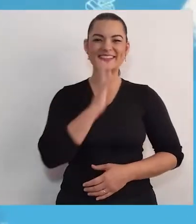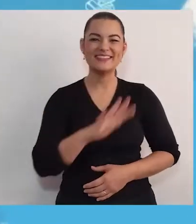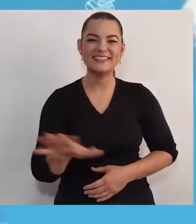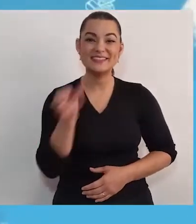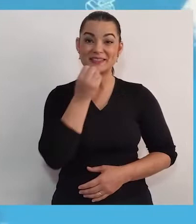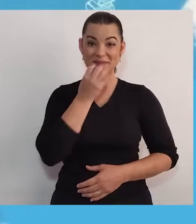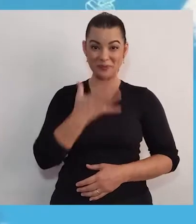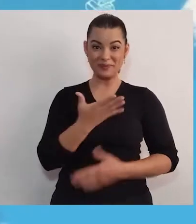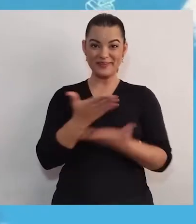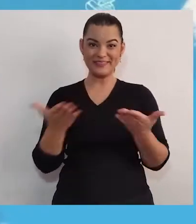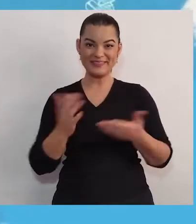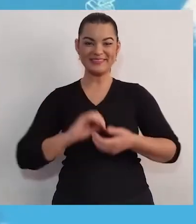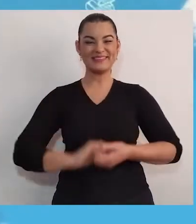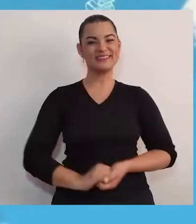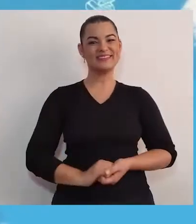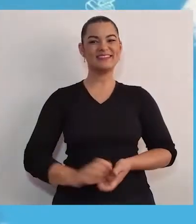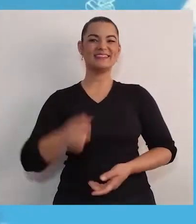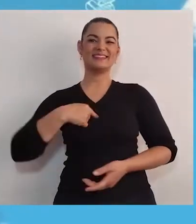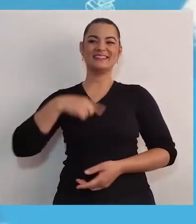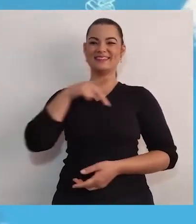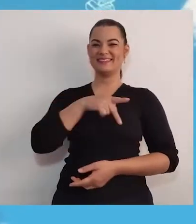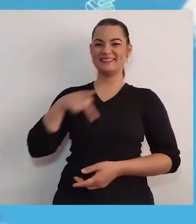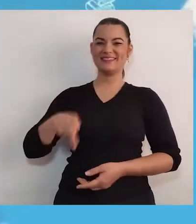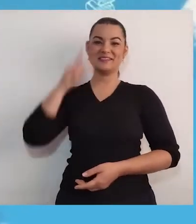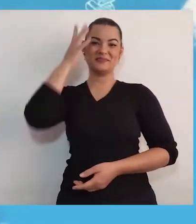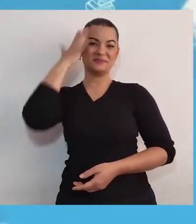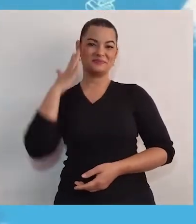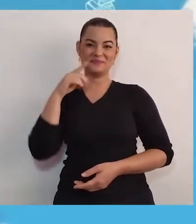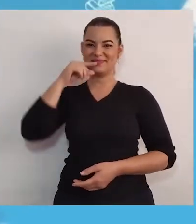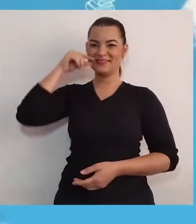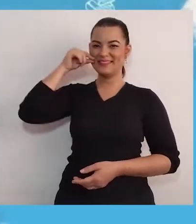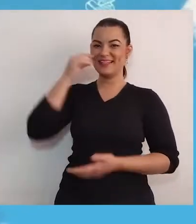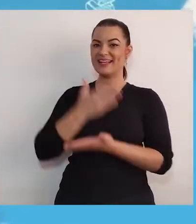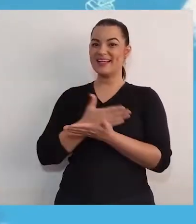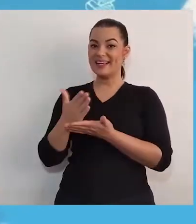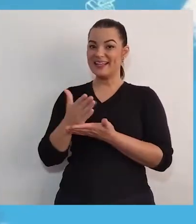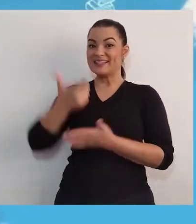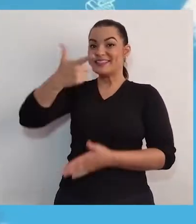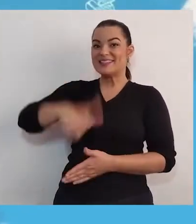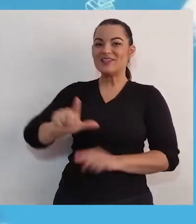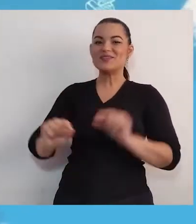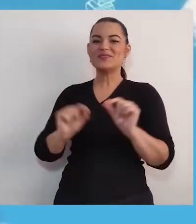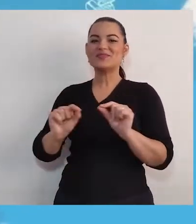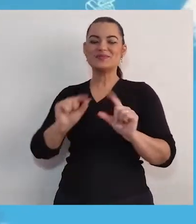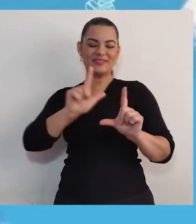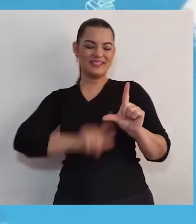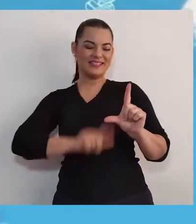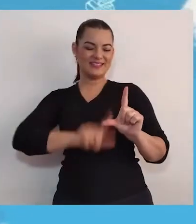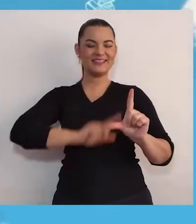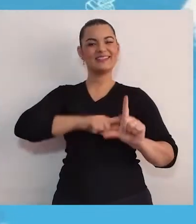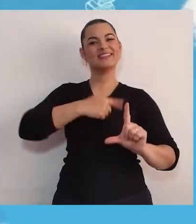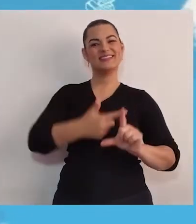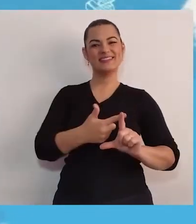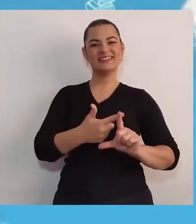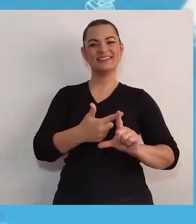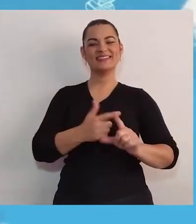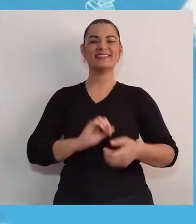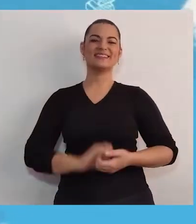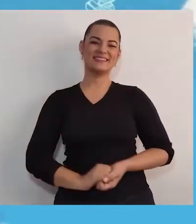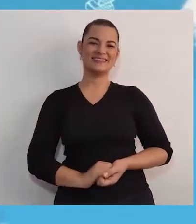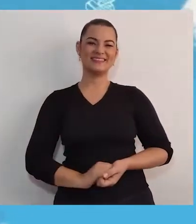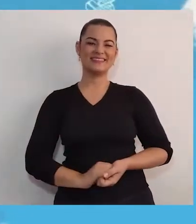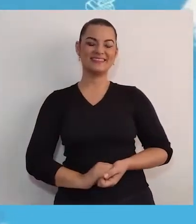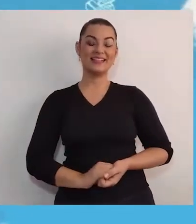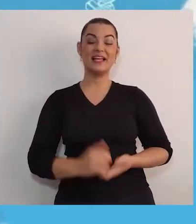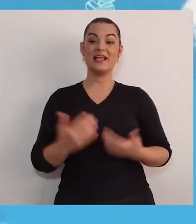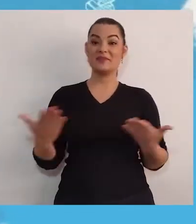Olá, crianças! Tudo bem com vocês? Eu sou a professora Thalita e está começando mais um programa Além das